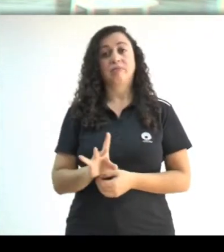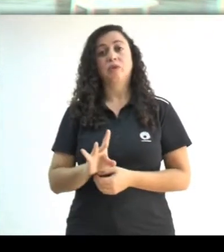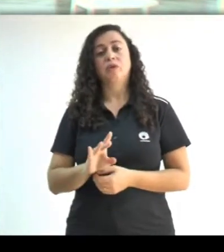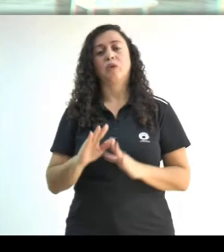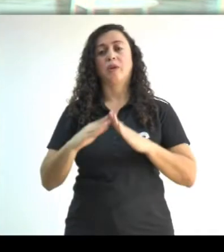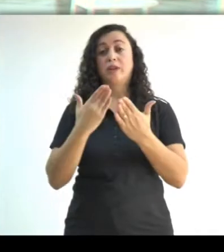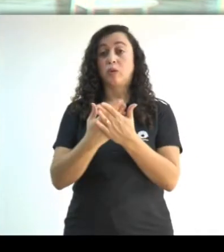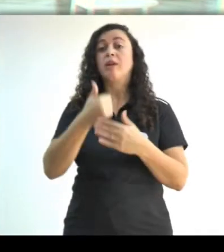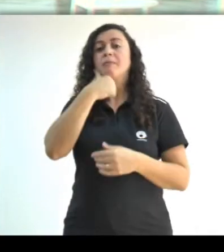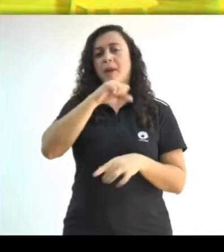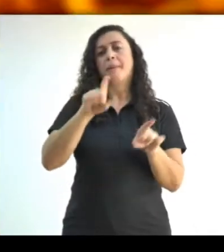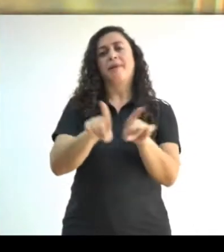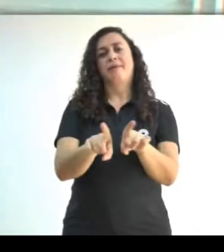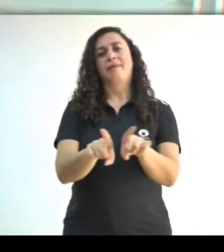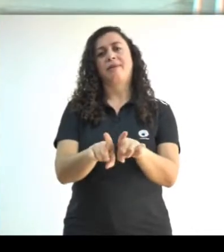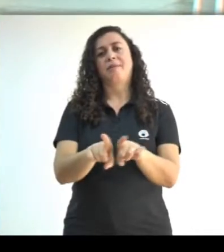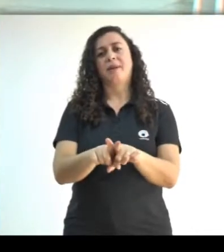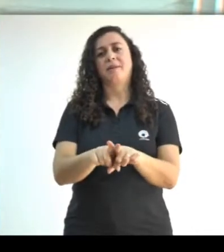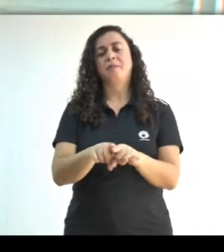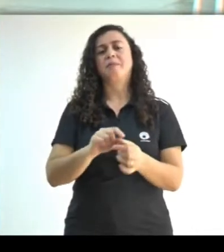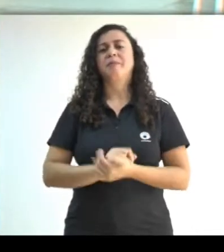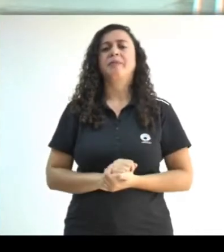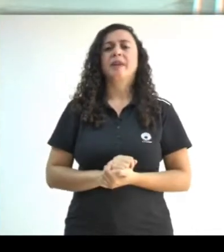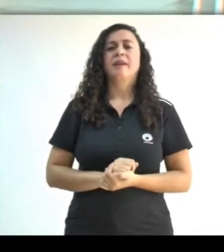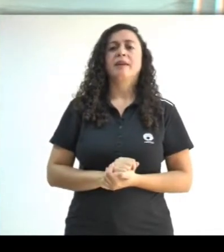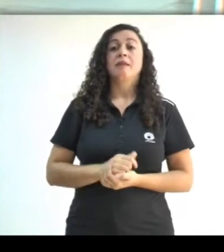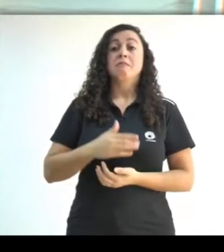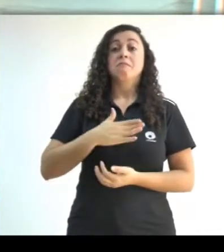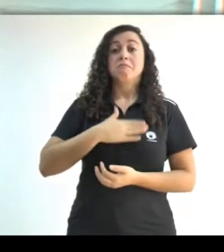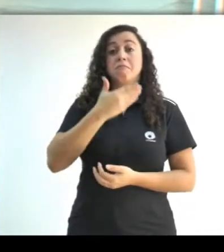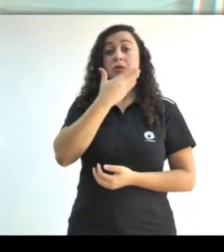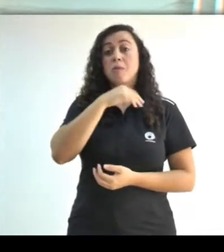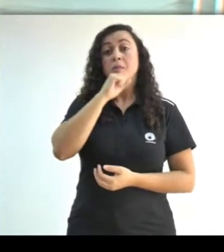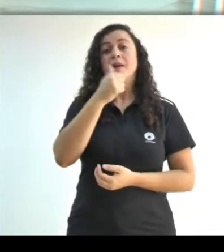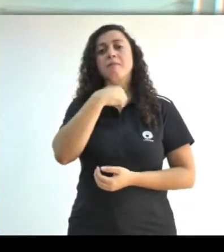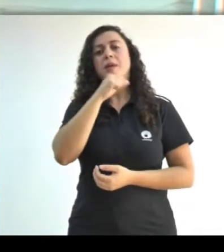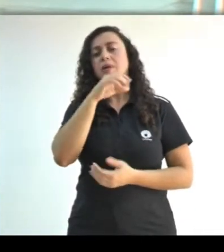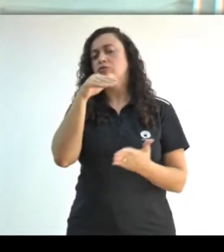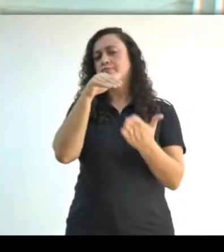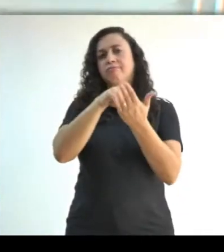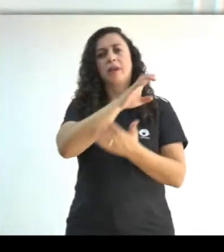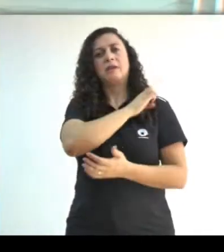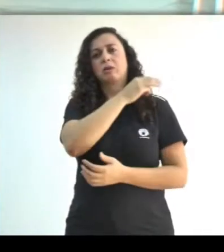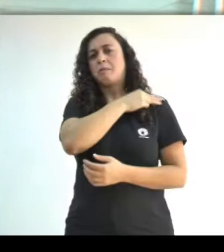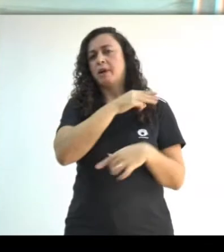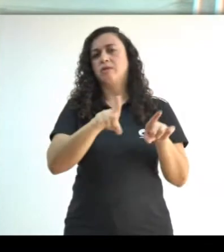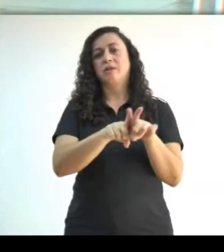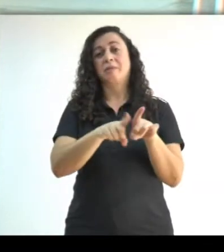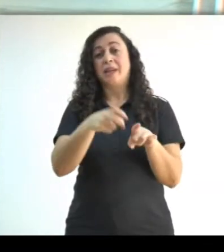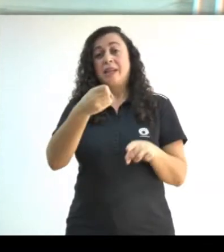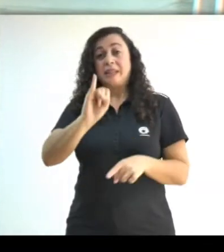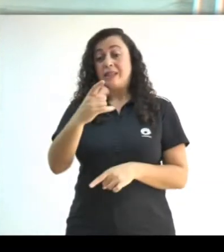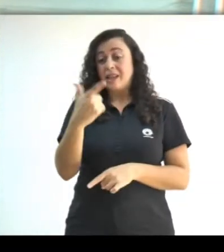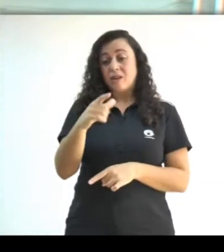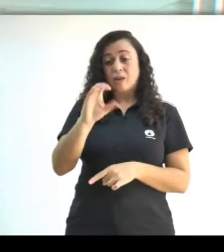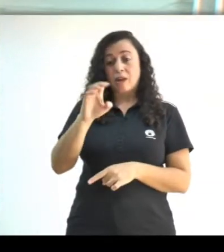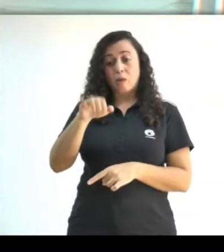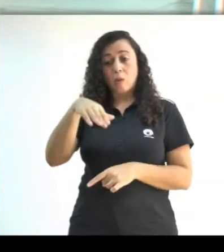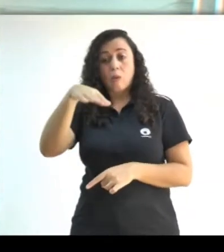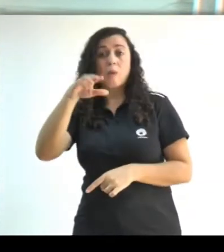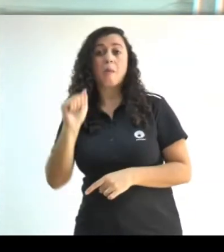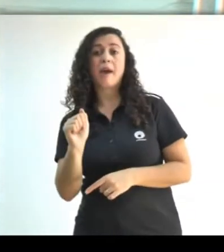da escola, minha mãe também. Seu pai e sua mãe? Meu pai e minha mãe, eles só terminaram o ensino médio. Se não tivesse o